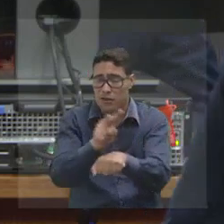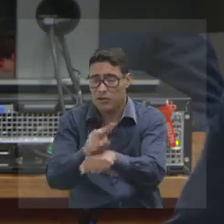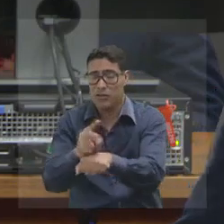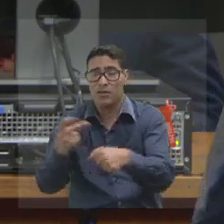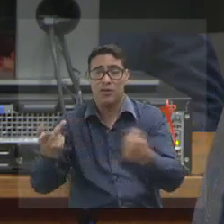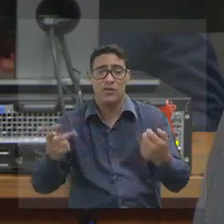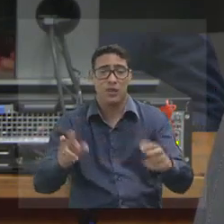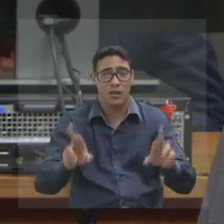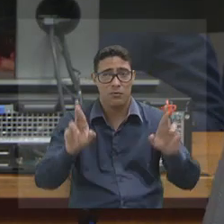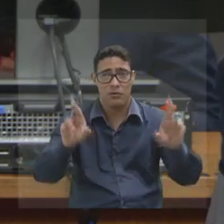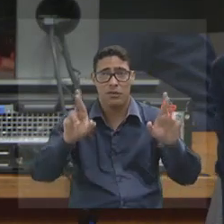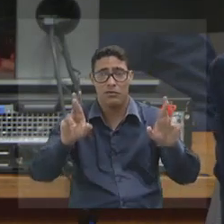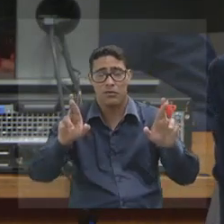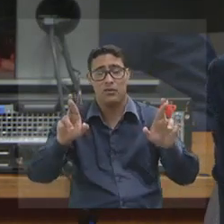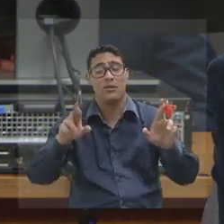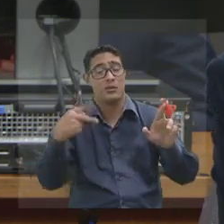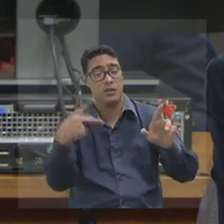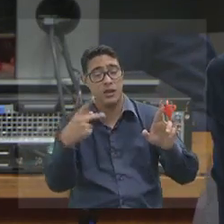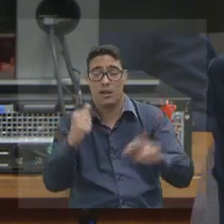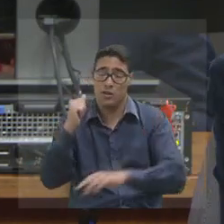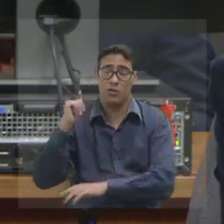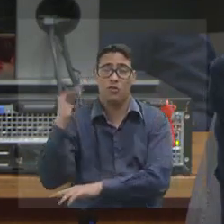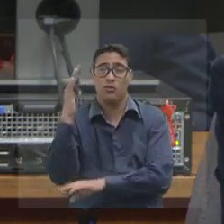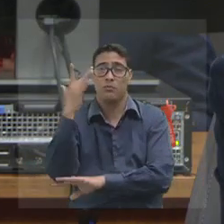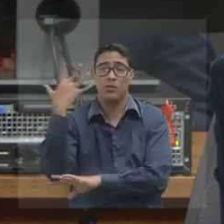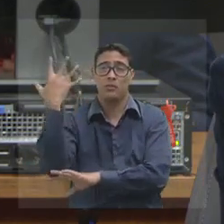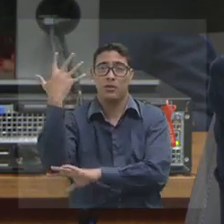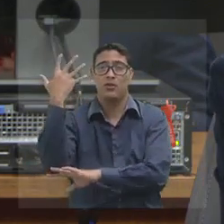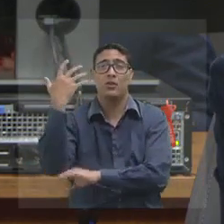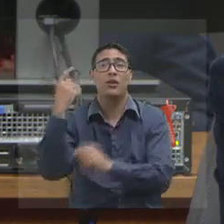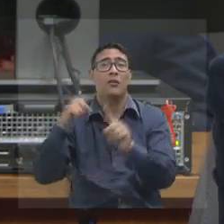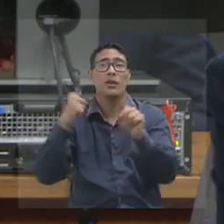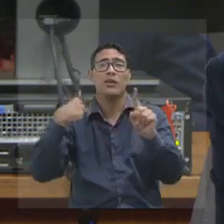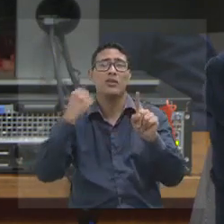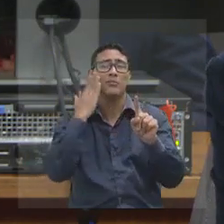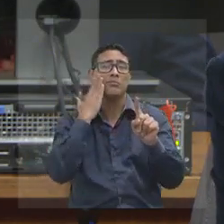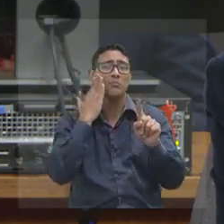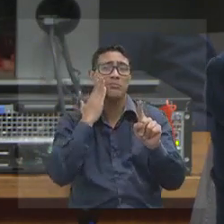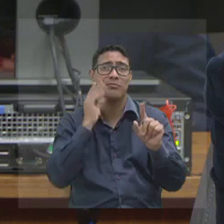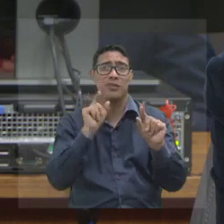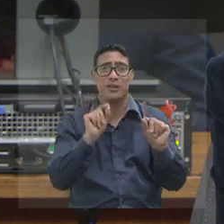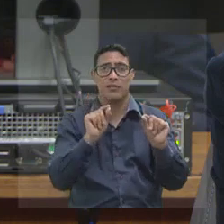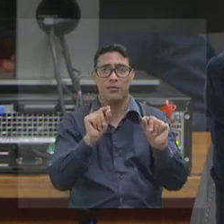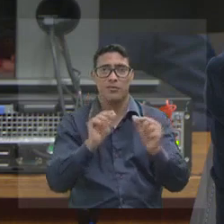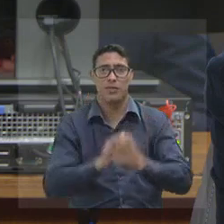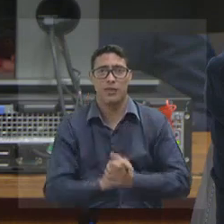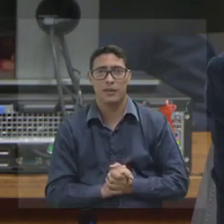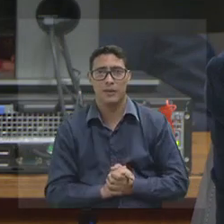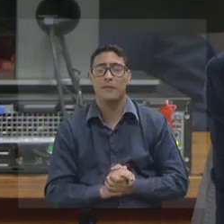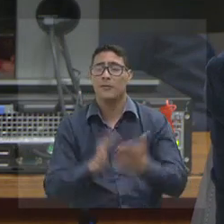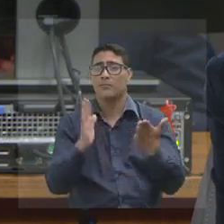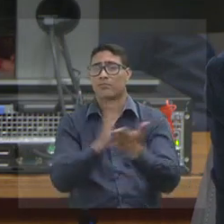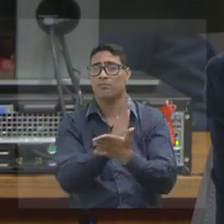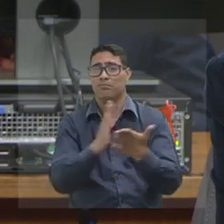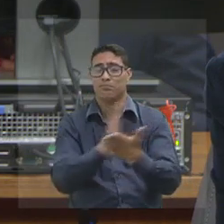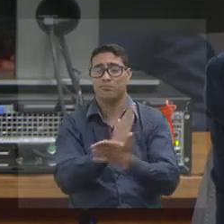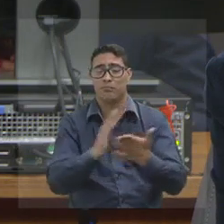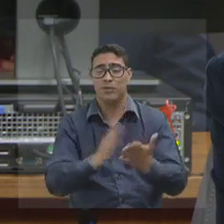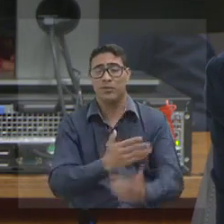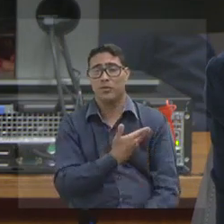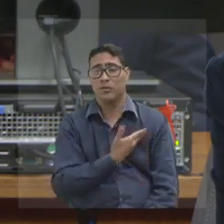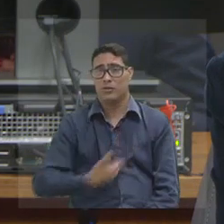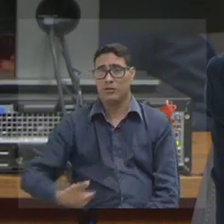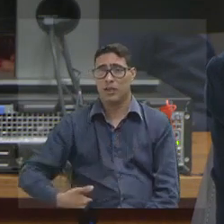responsabilidade tô com o meio ambiente é nós sabemos que alguns estados estão começando